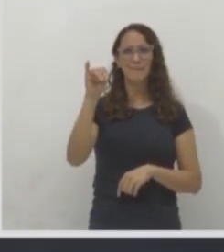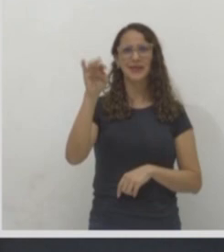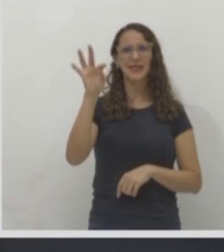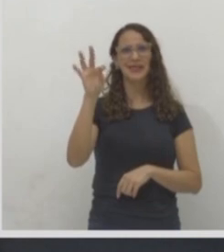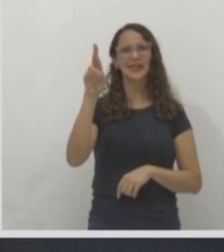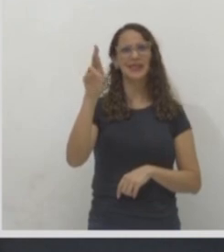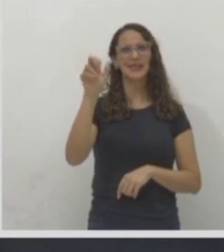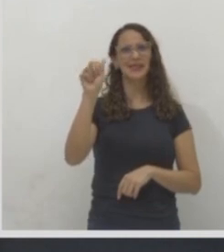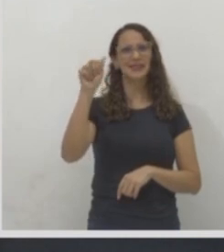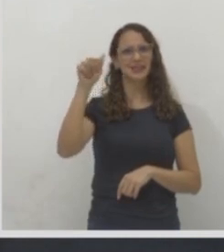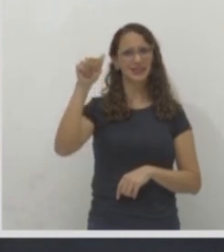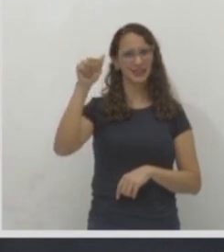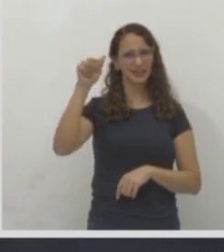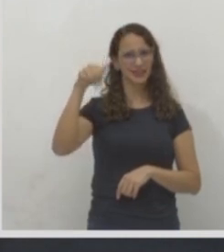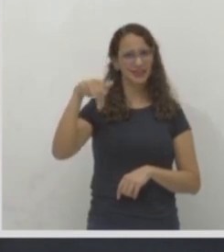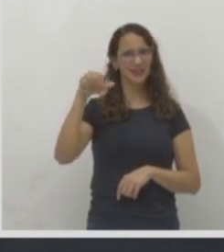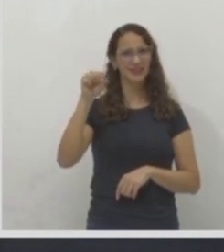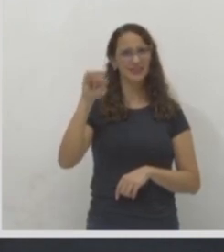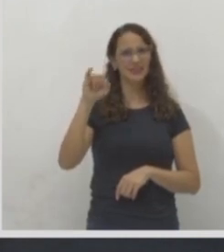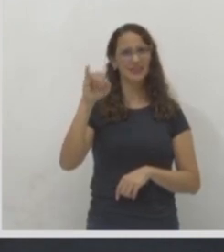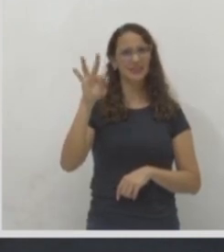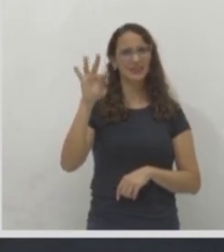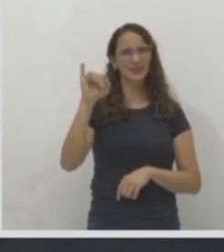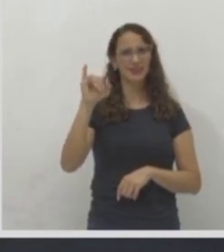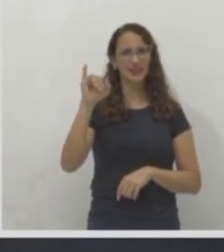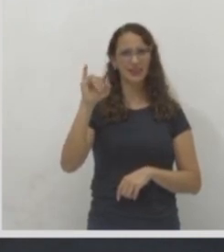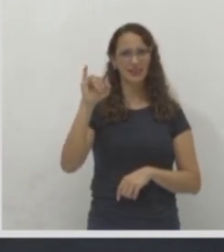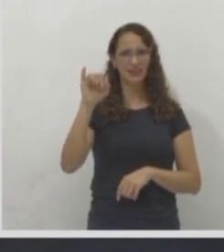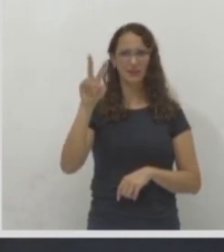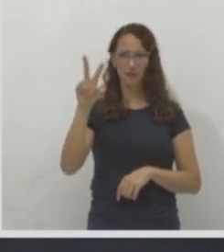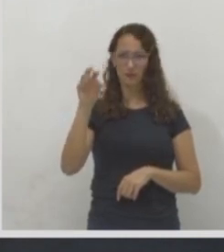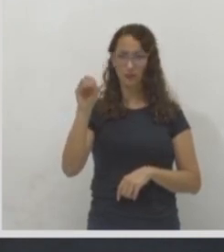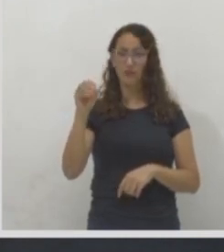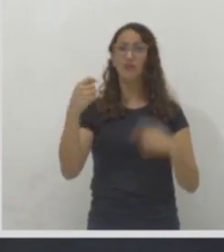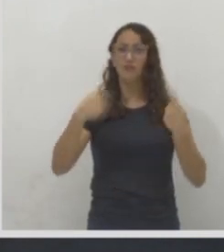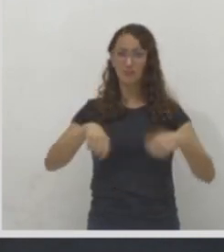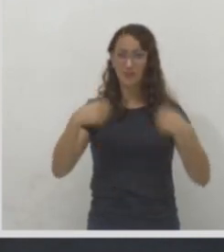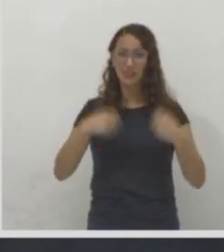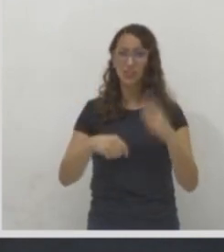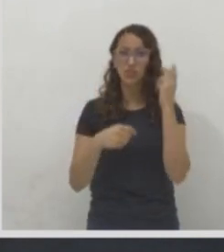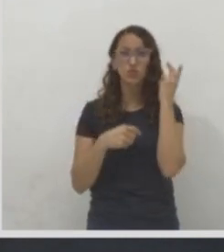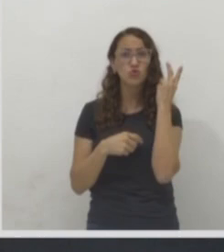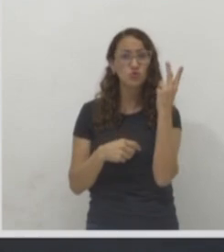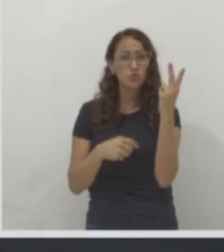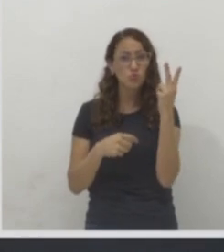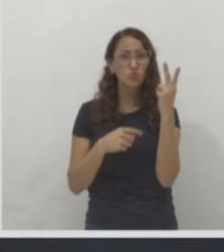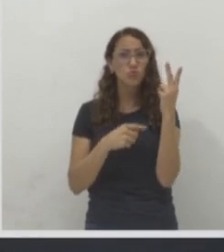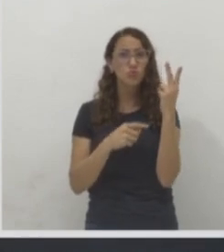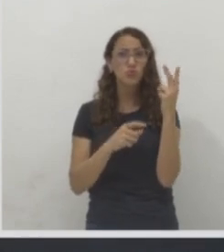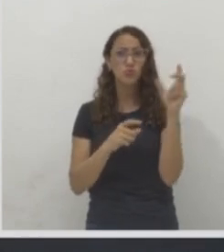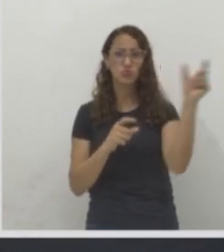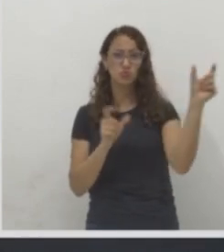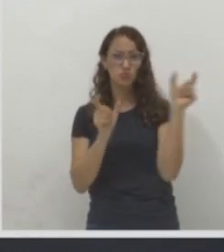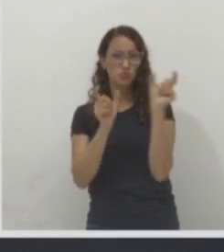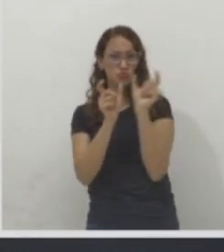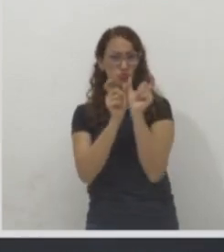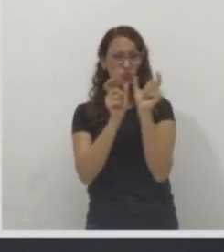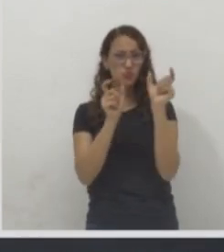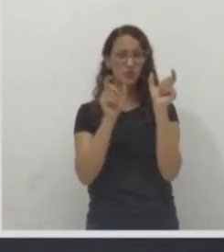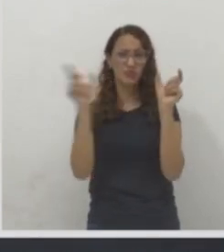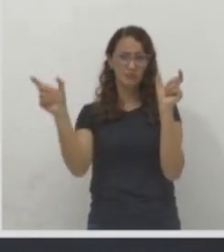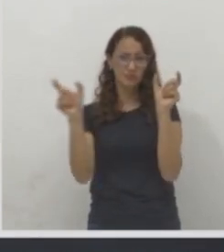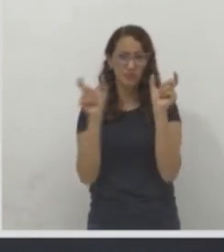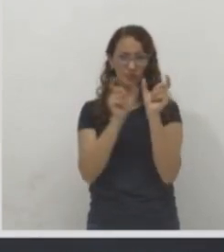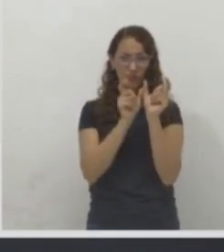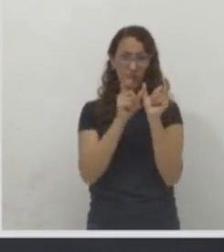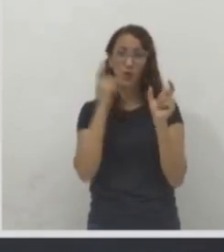2 complementos. Um complemento que vai se ligar ao verbo diretamente e outro complemento que